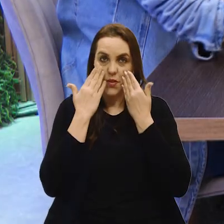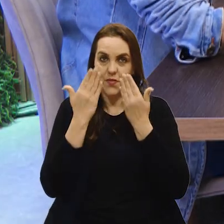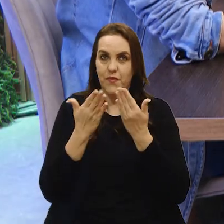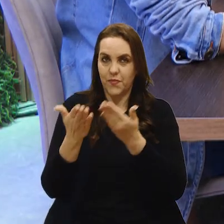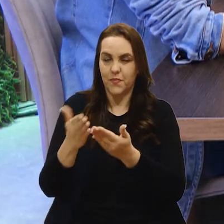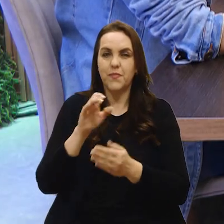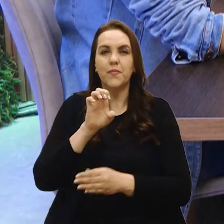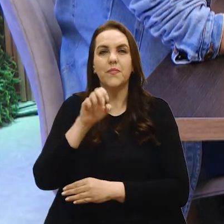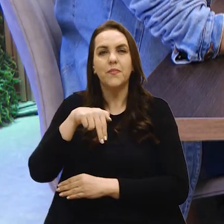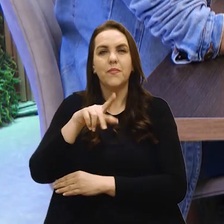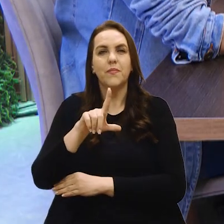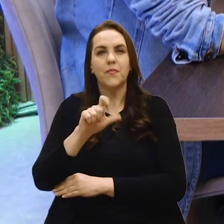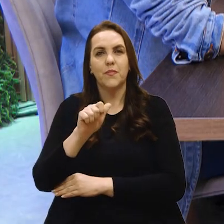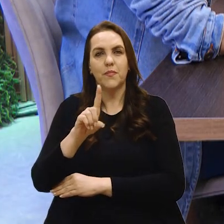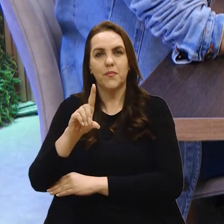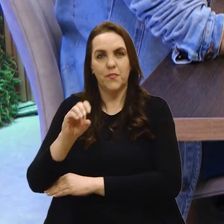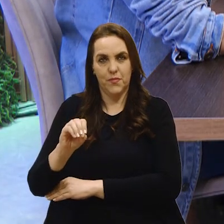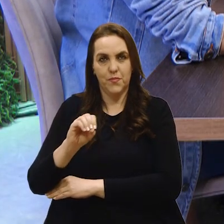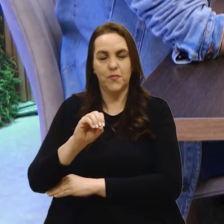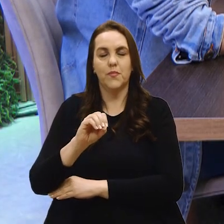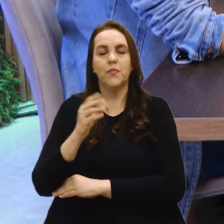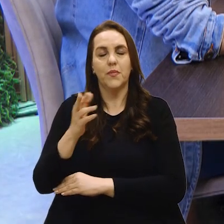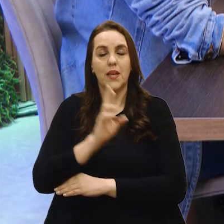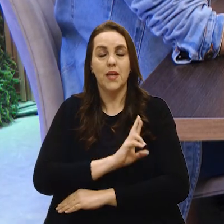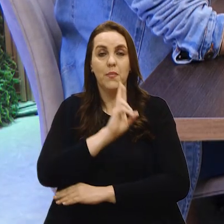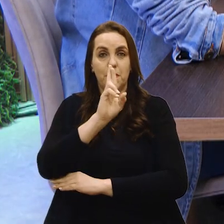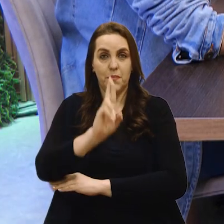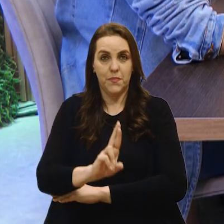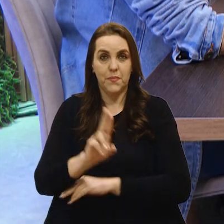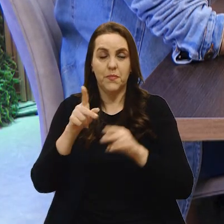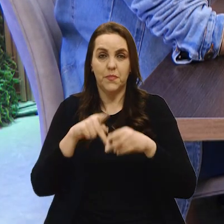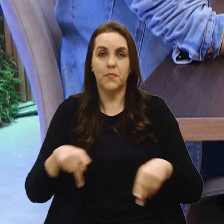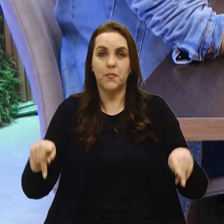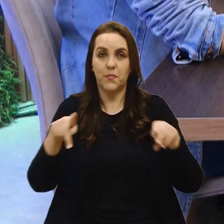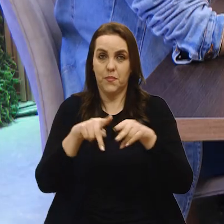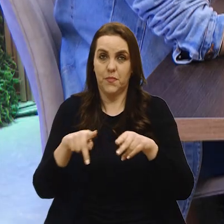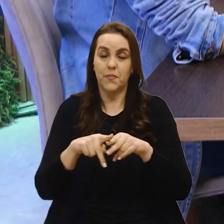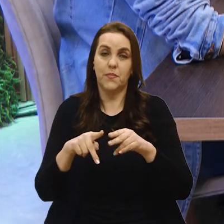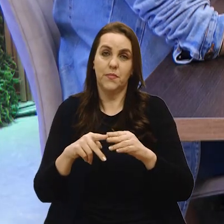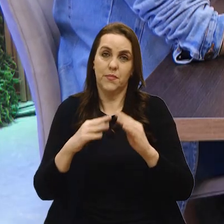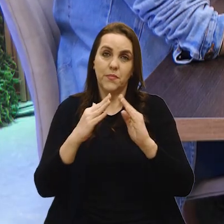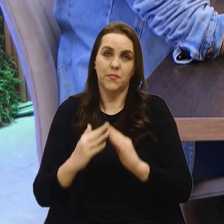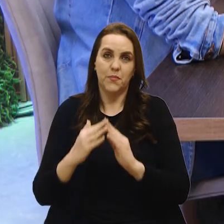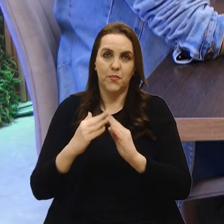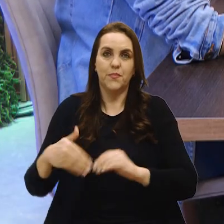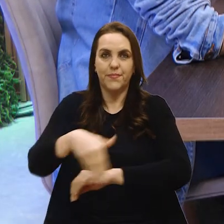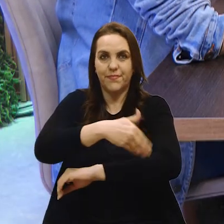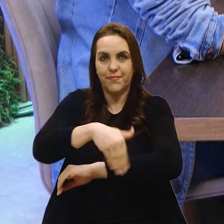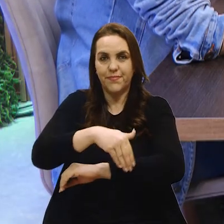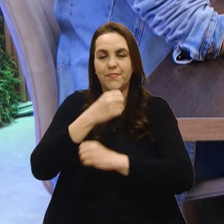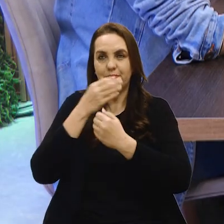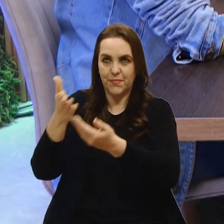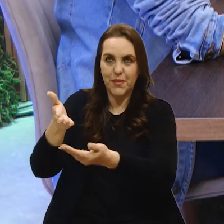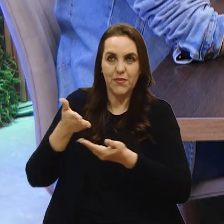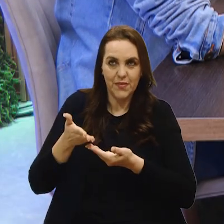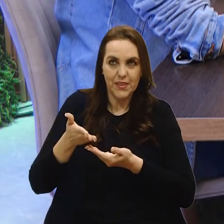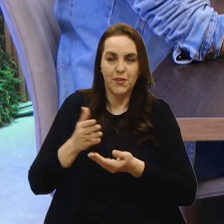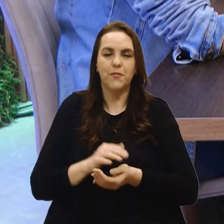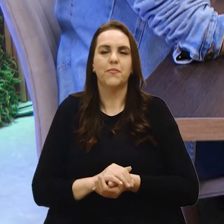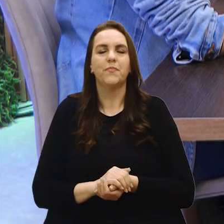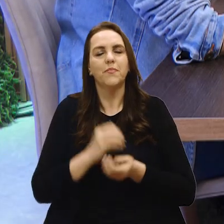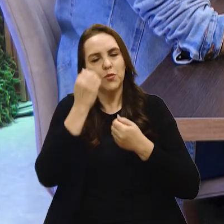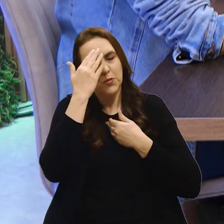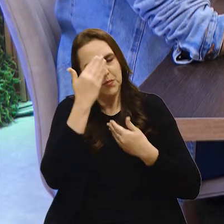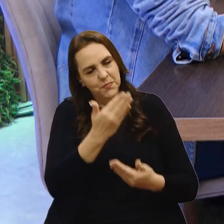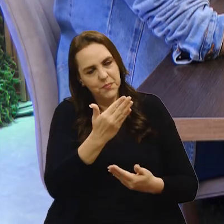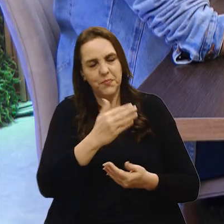na minha frente está o Enaldo Jorge Alves de Freitas, que é representante da população em situação de rua. Seja bem-vindo, Enaldo.